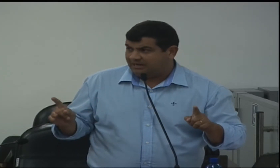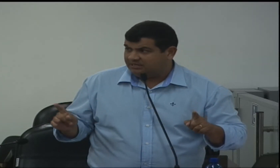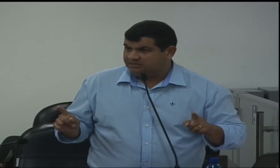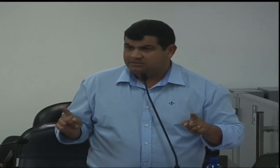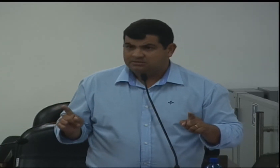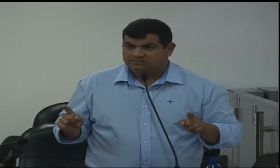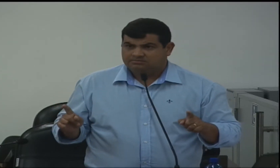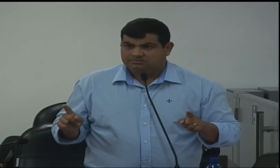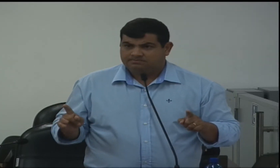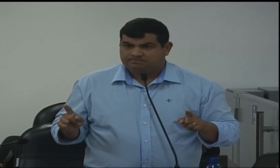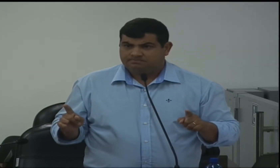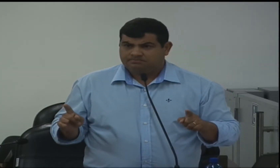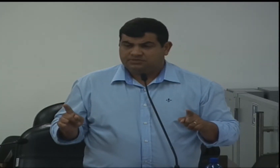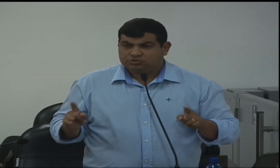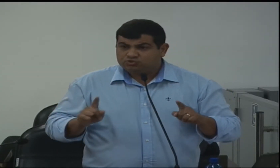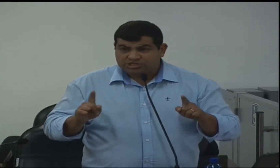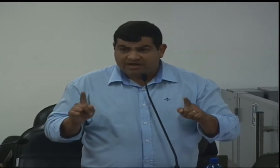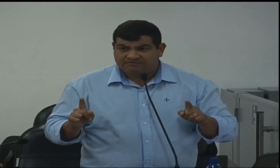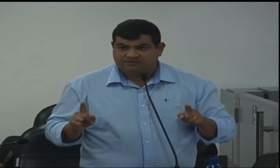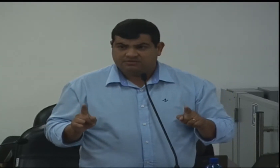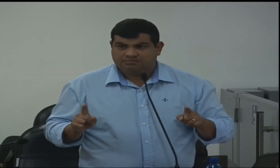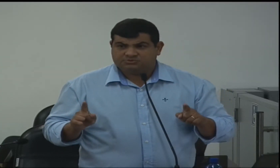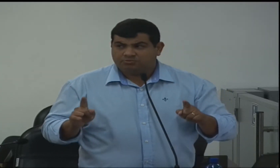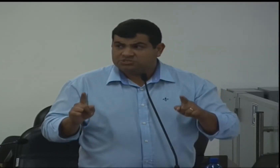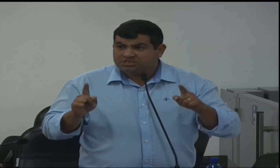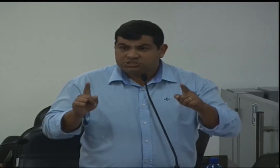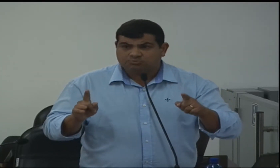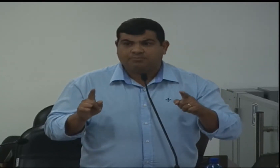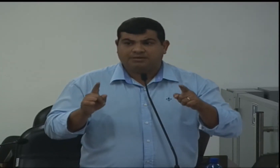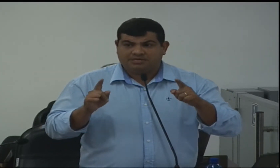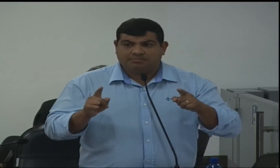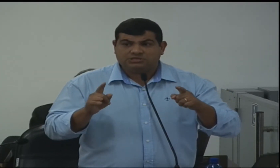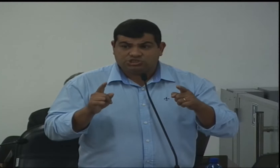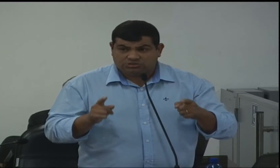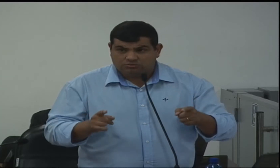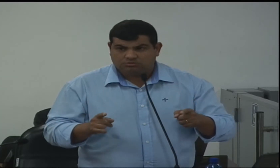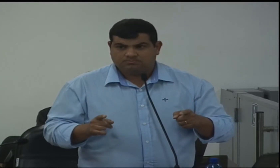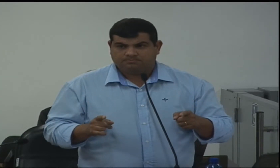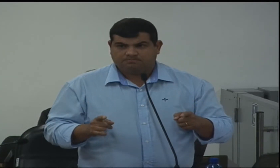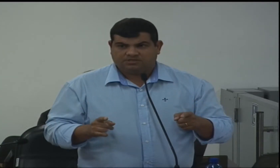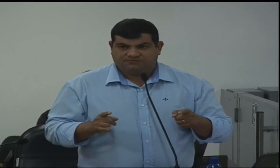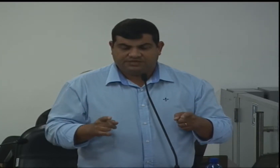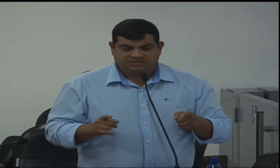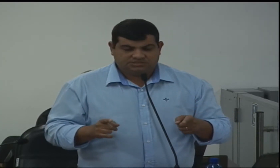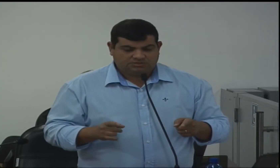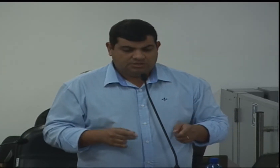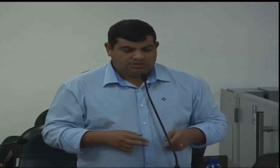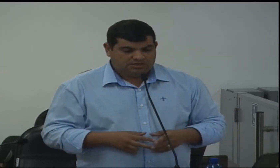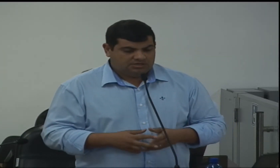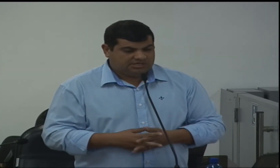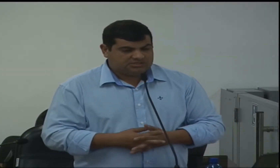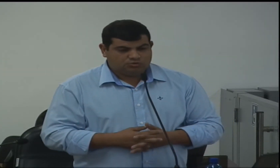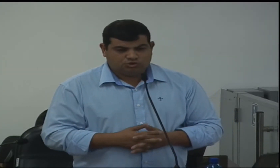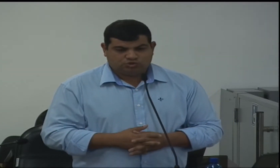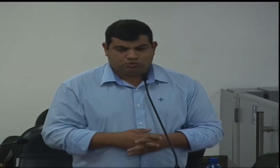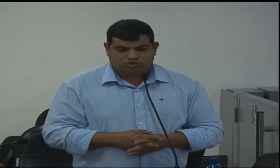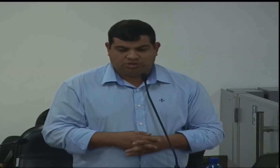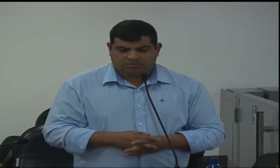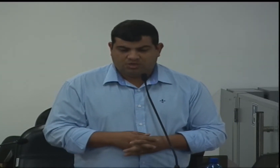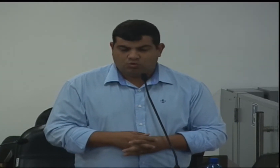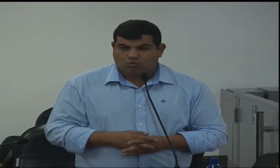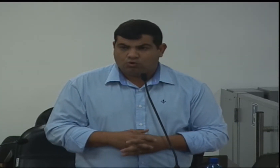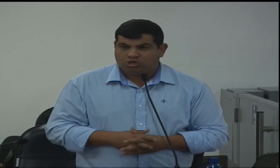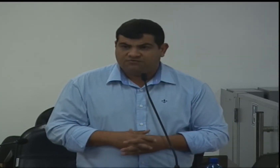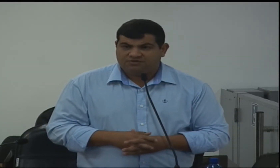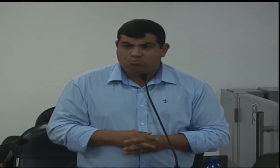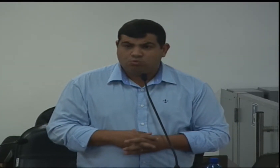à bala. Isso não serve, principalmente bandido, porque para mim é bandido que fez isso. Em questão dos discursos de ódio,